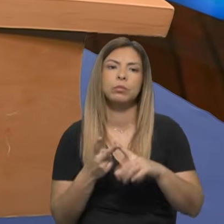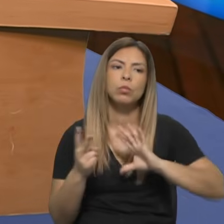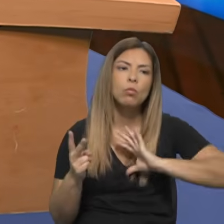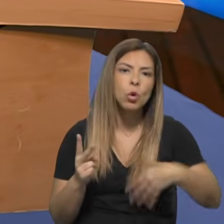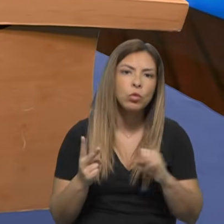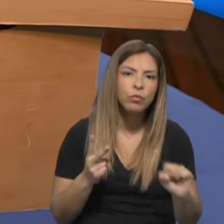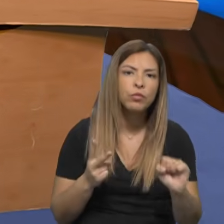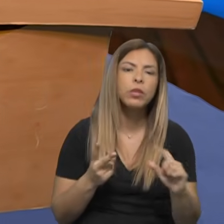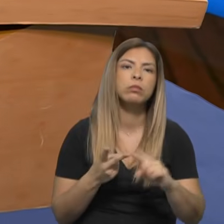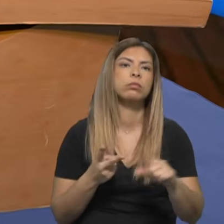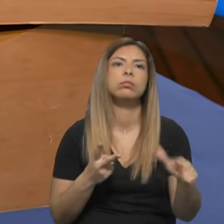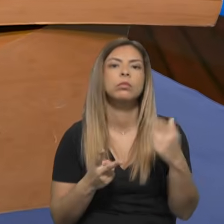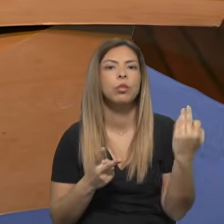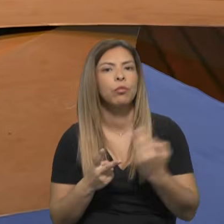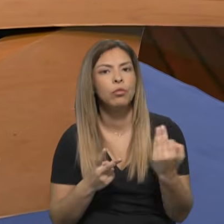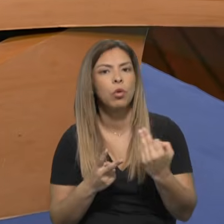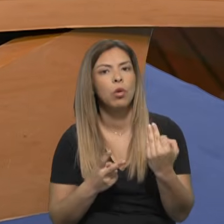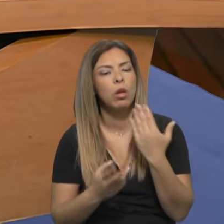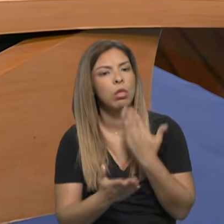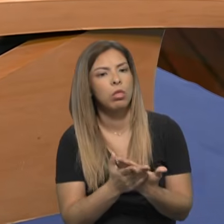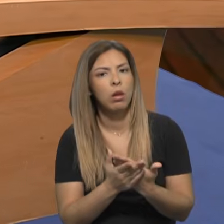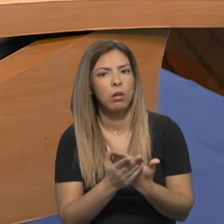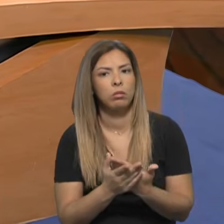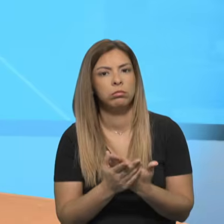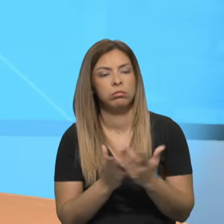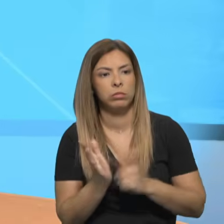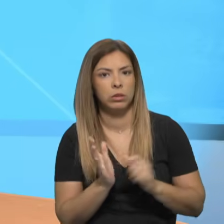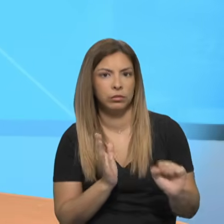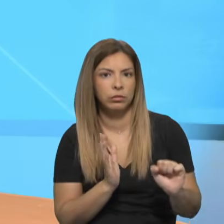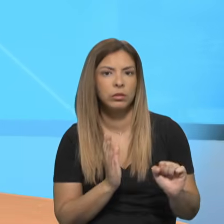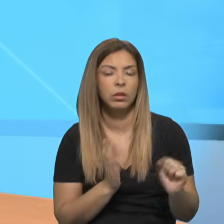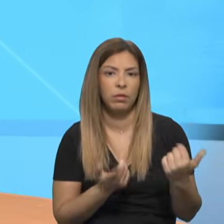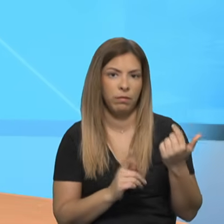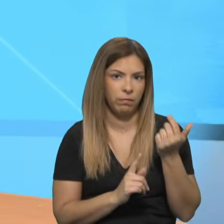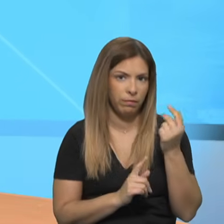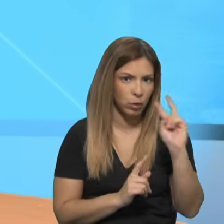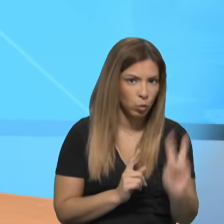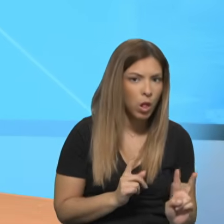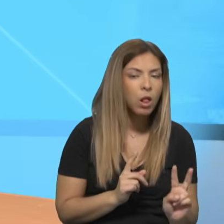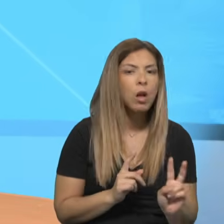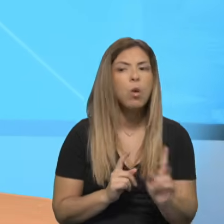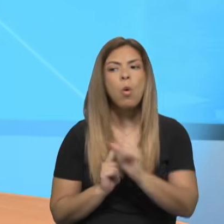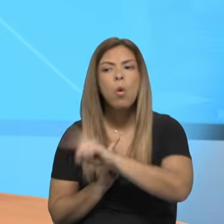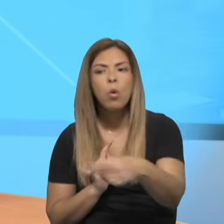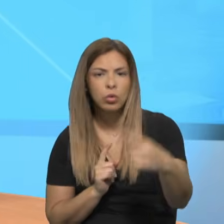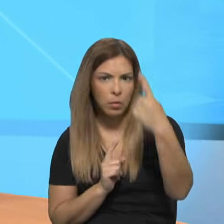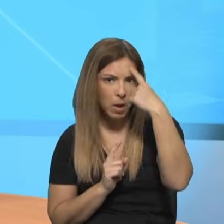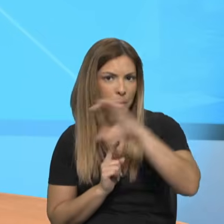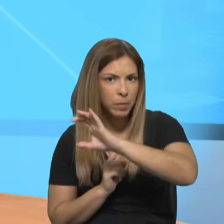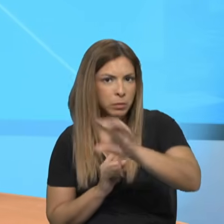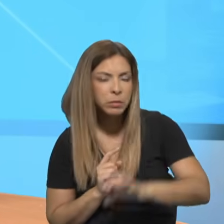que o Presidente dos Estados Unidos da América quer ter? Foi com Venezuela e estão outros países ameaçados também